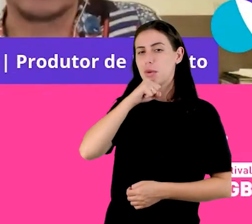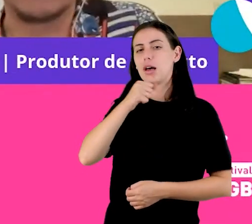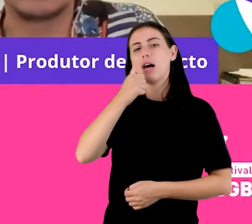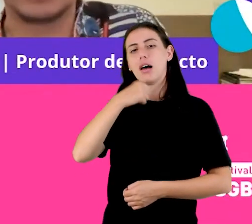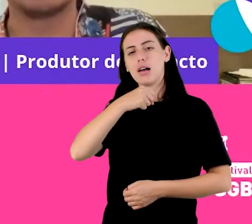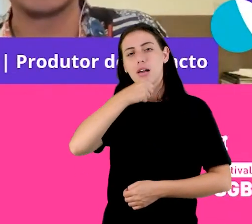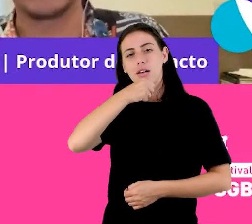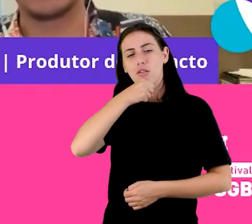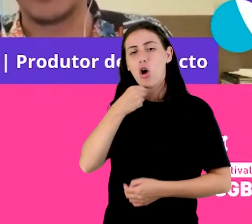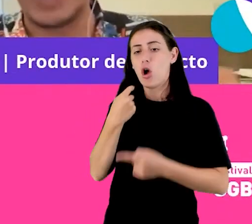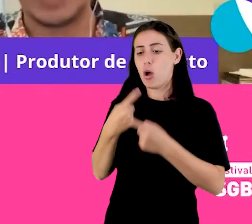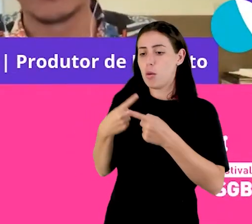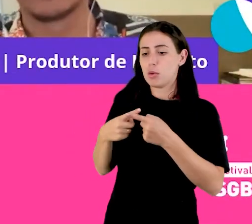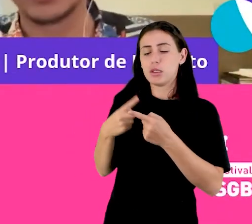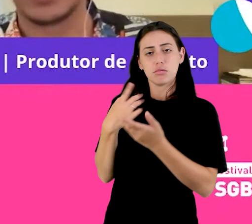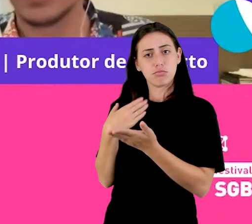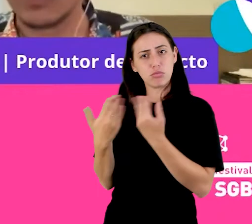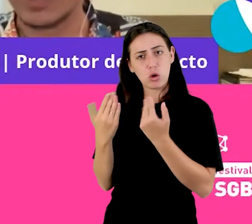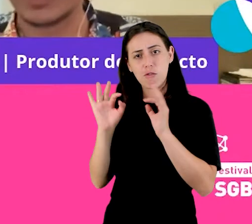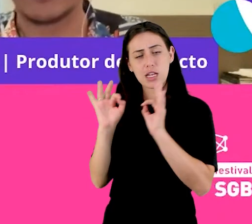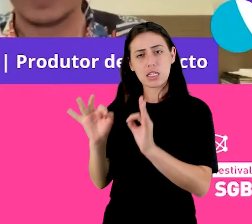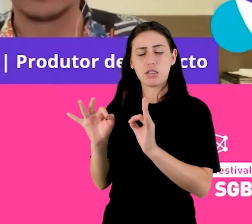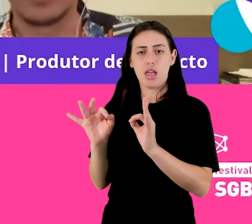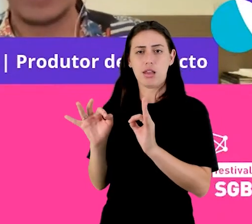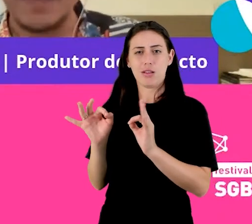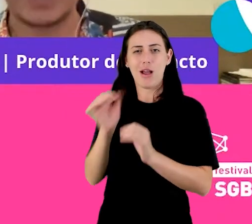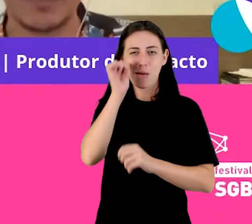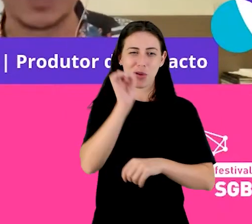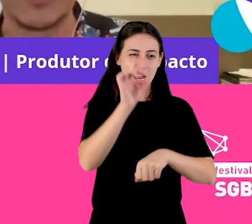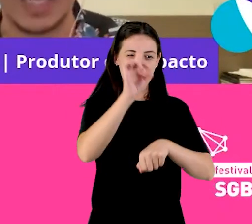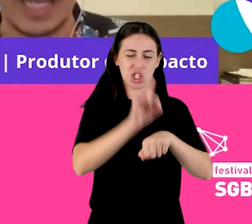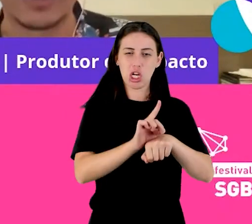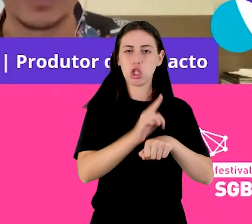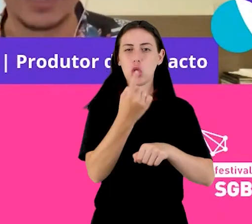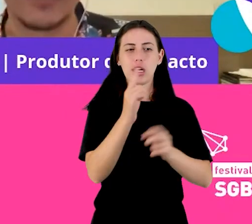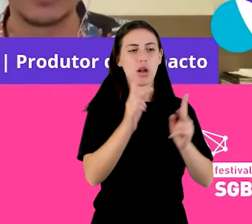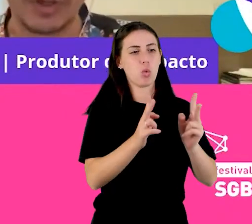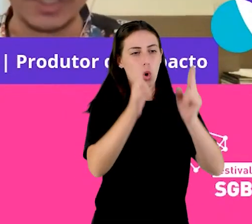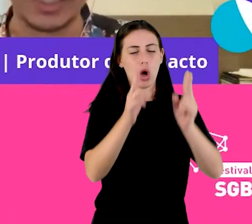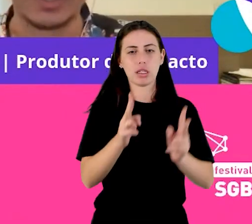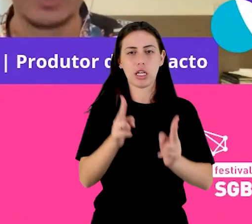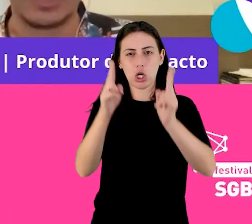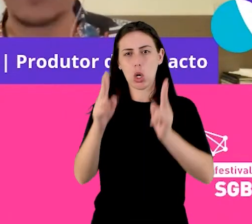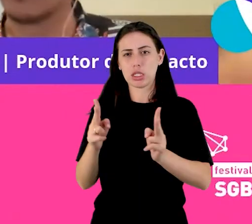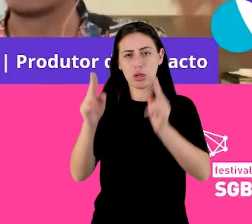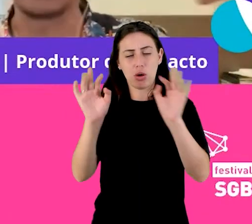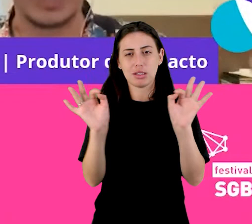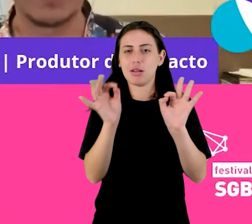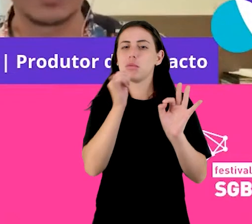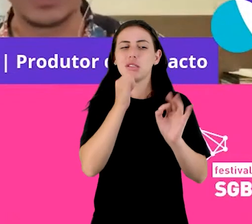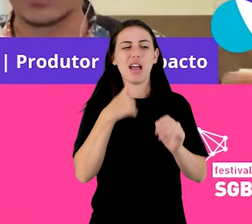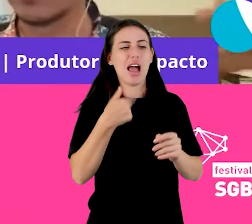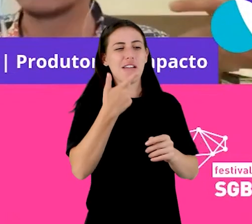pessoas poderiam falar assim, mas aqui que eu falei tão errado, vou tirar. Não, deixa, tá vendo? Tem que passar por isso, por falar errado, e teu filho te corrigir. A avó usa